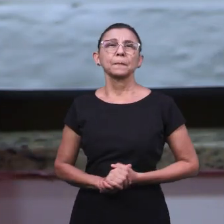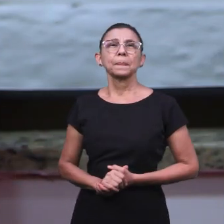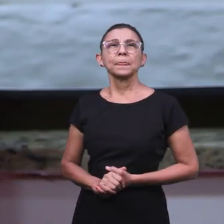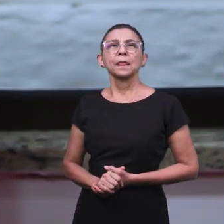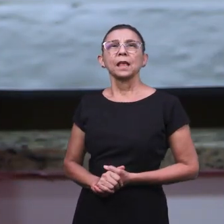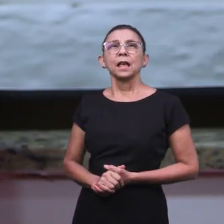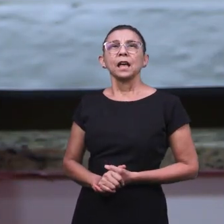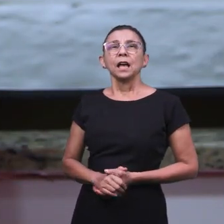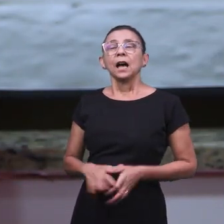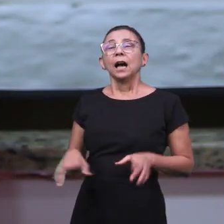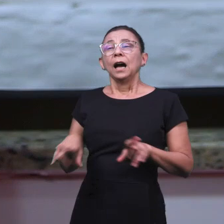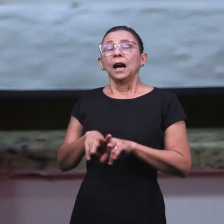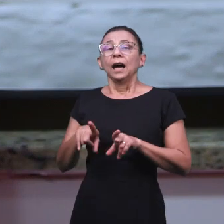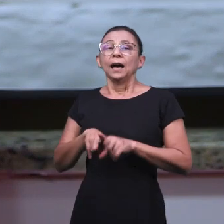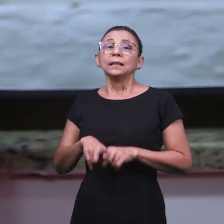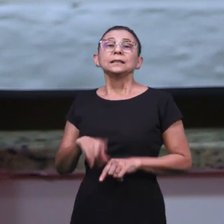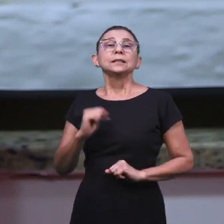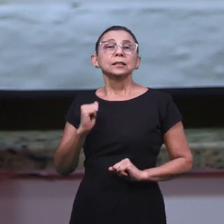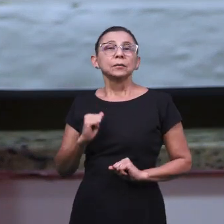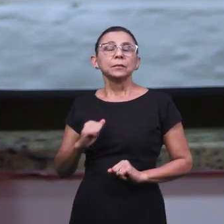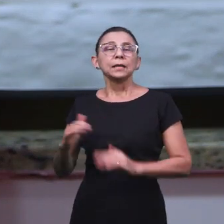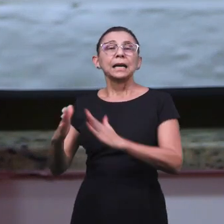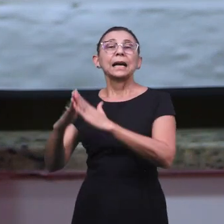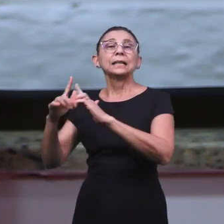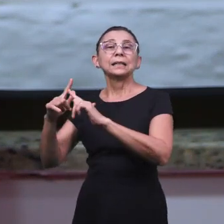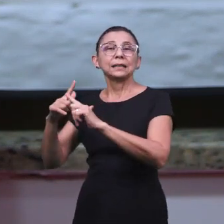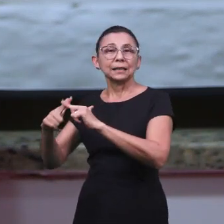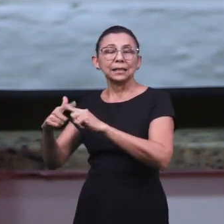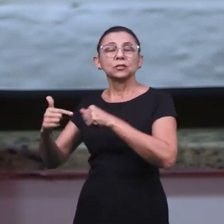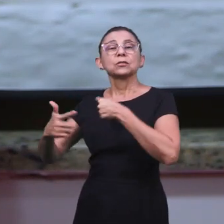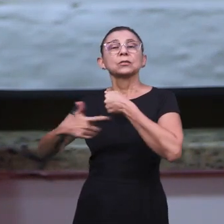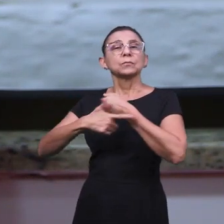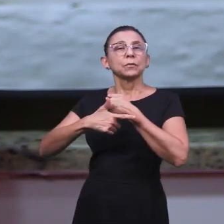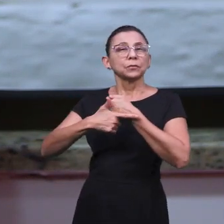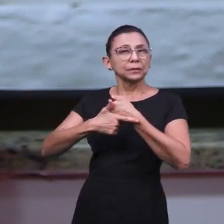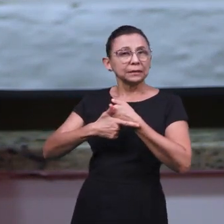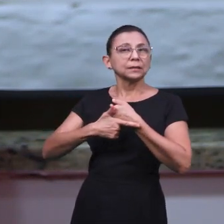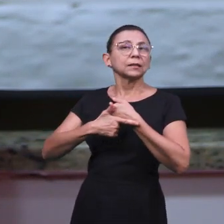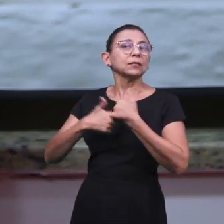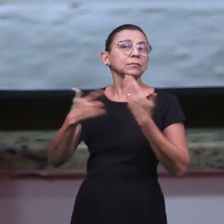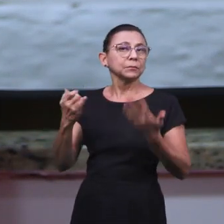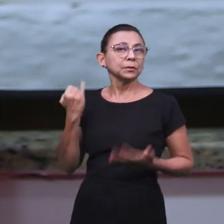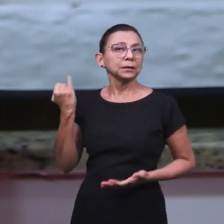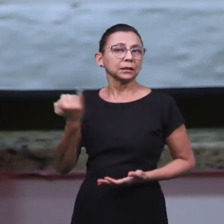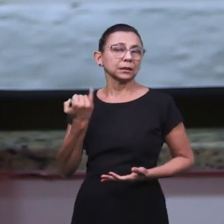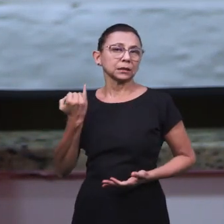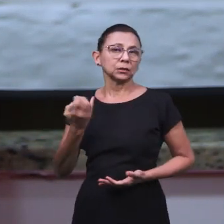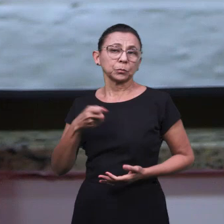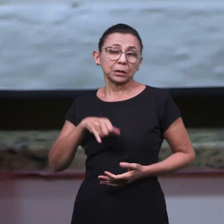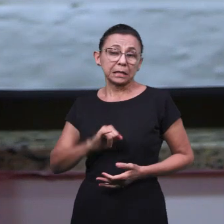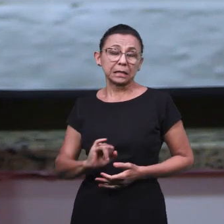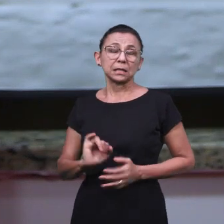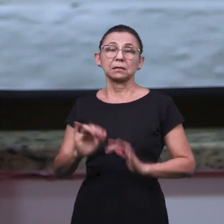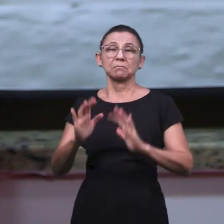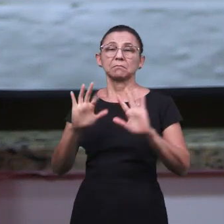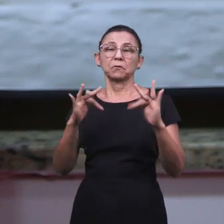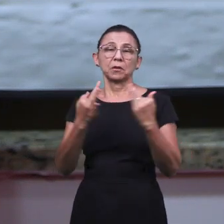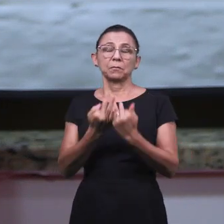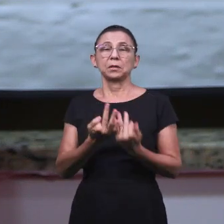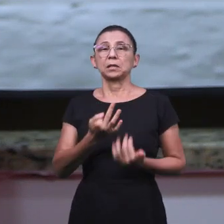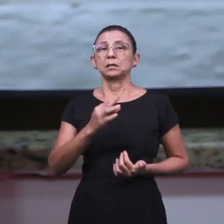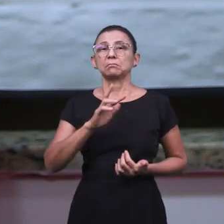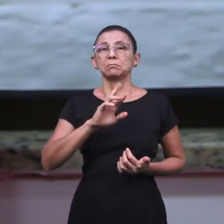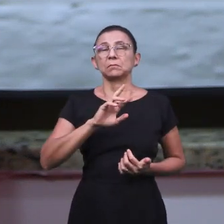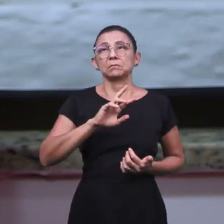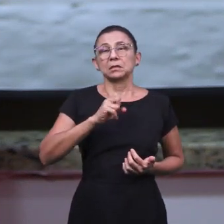também tem o papel da igreja, né? Porque acho que se não tivesse numa família protestante, talvez não tivesse